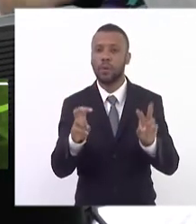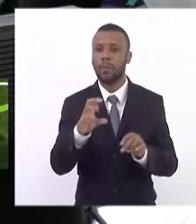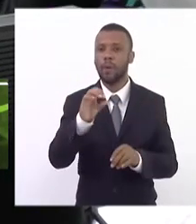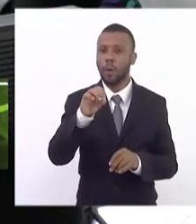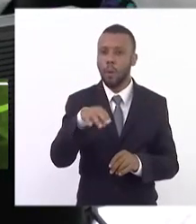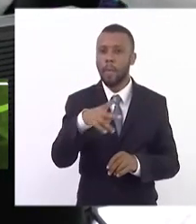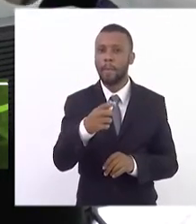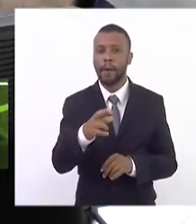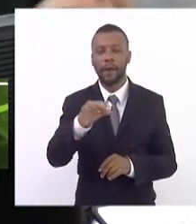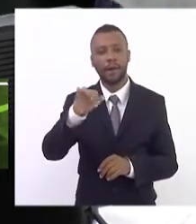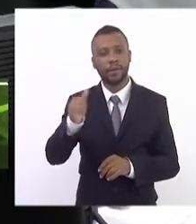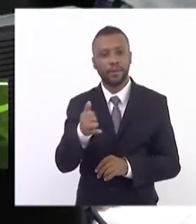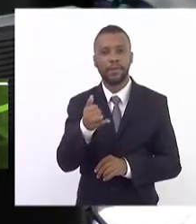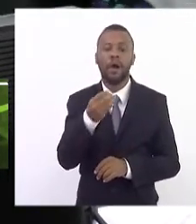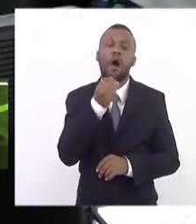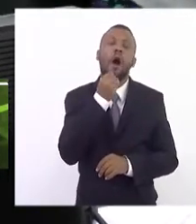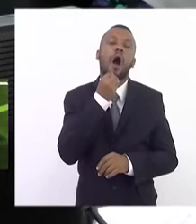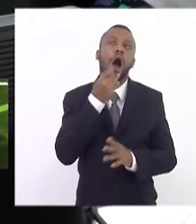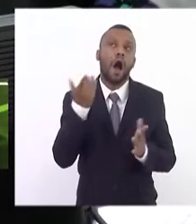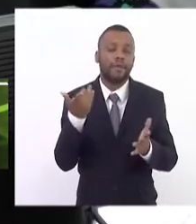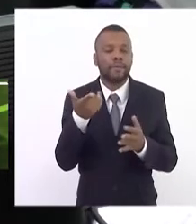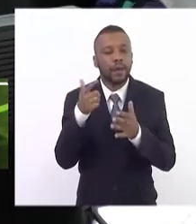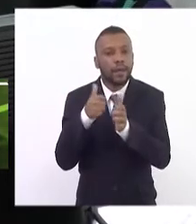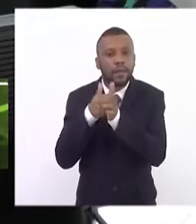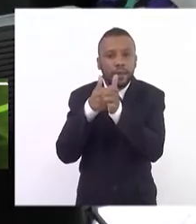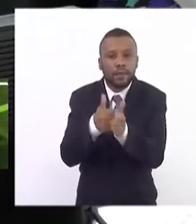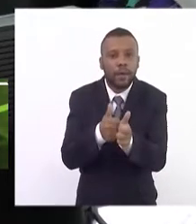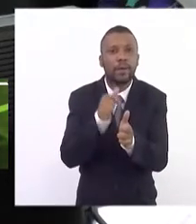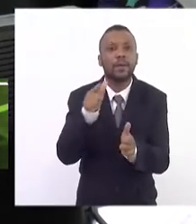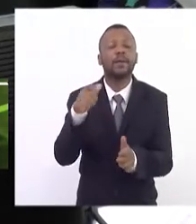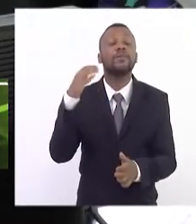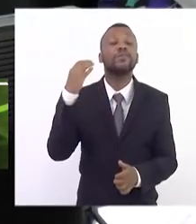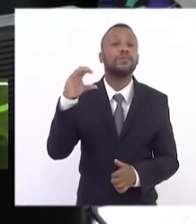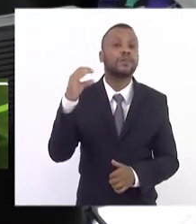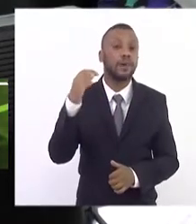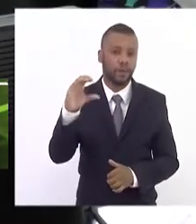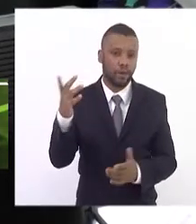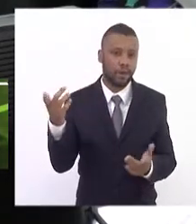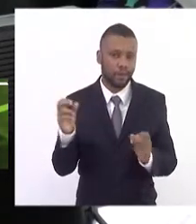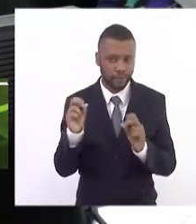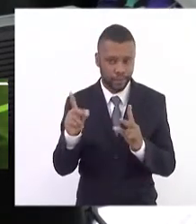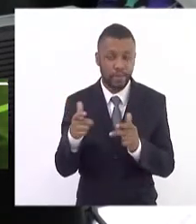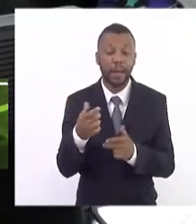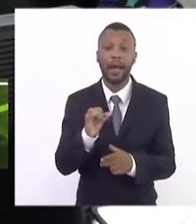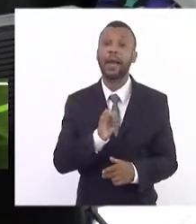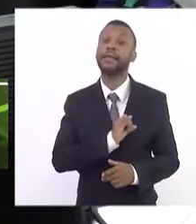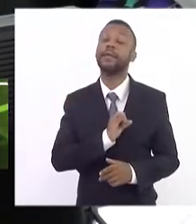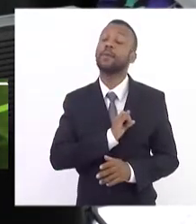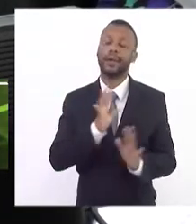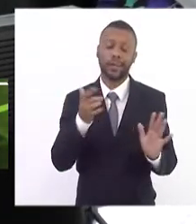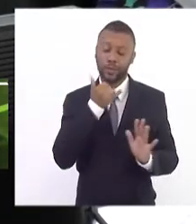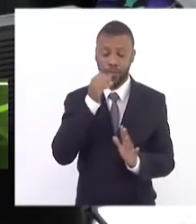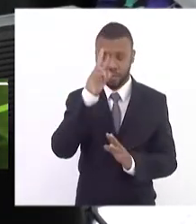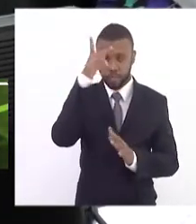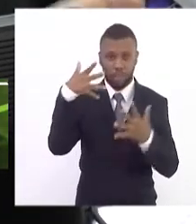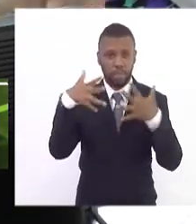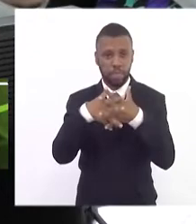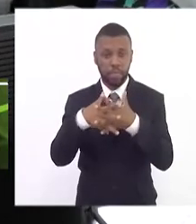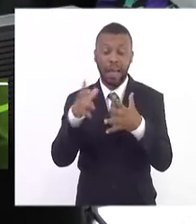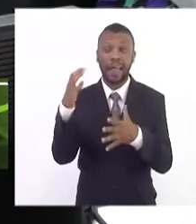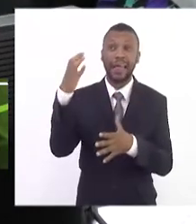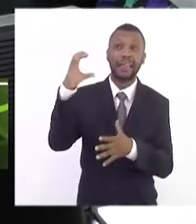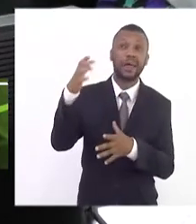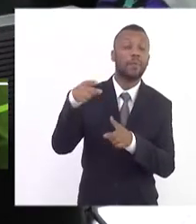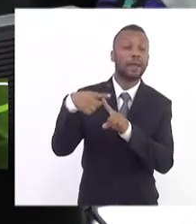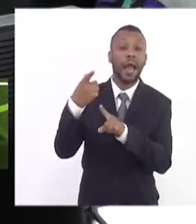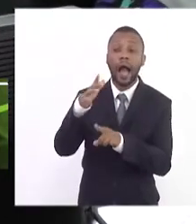deve ser aquele segmento lá de Niterói. Okay? De Itaboraí. Itaboraí. Niterói porque é